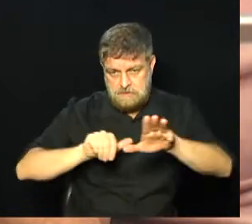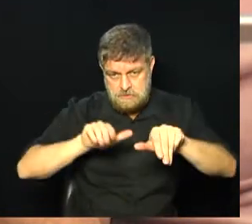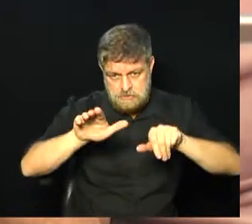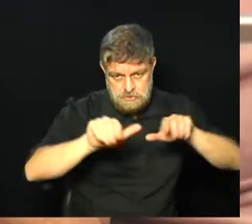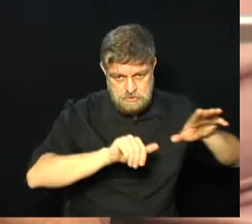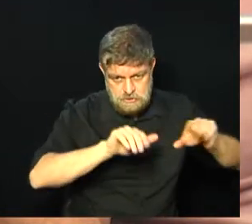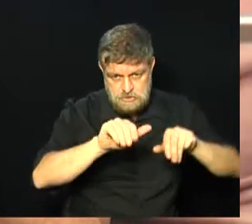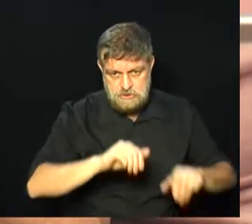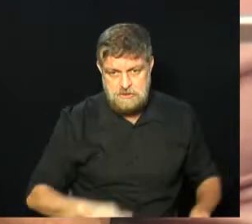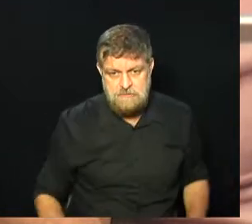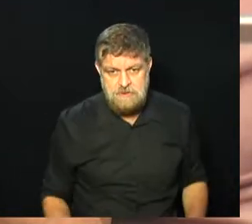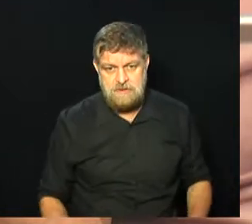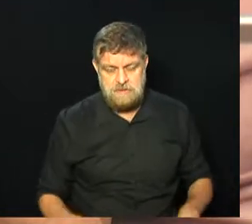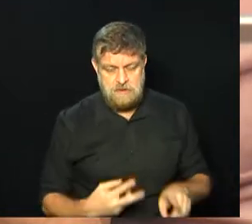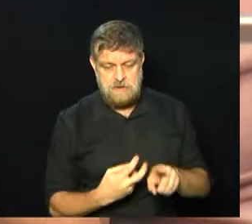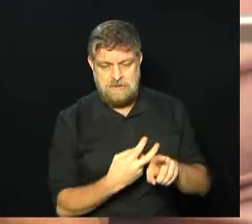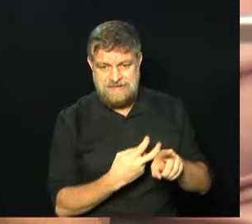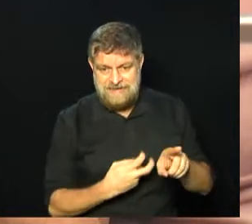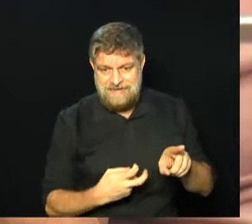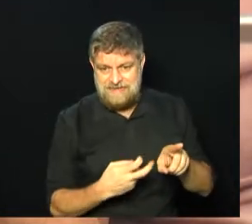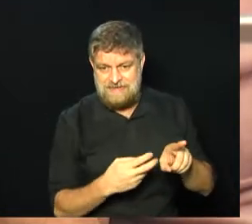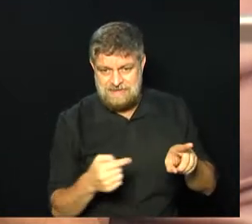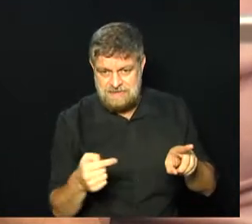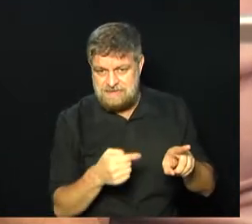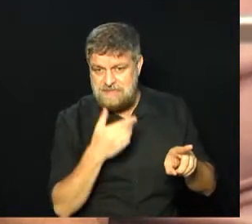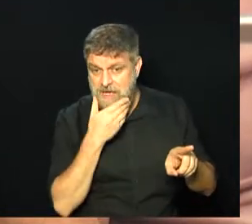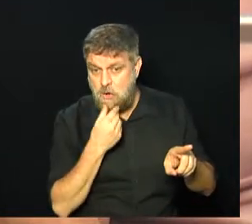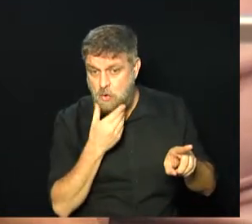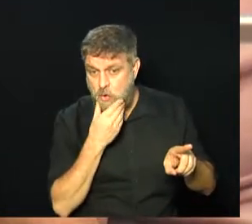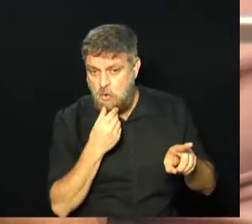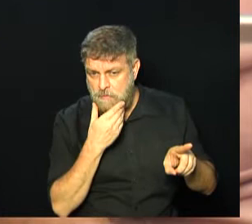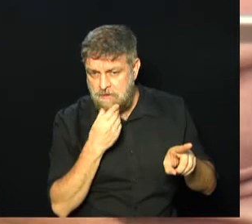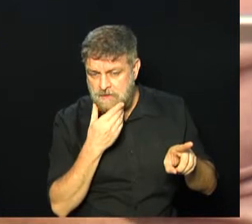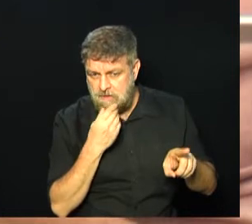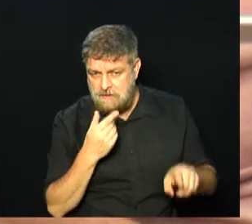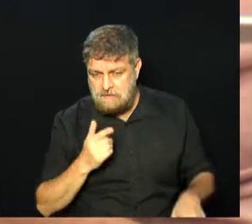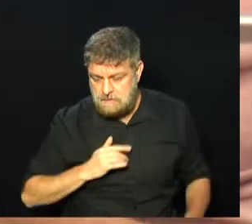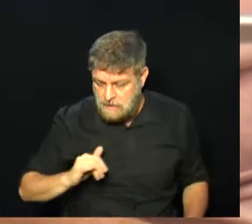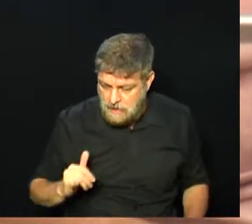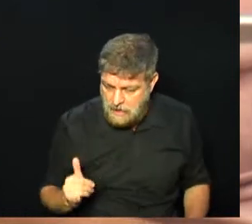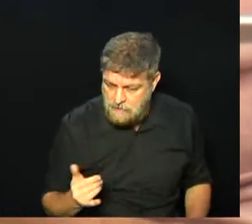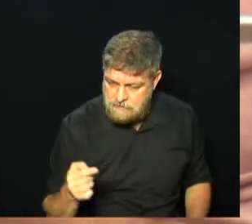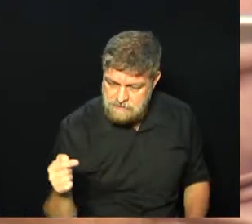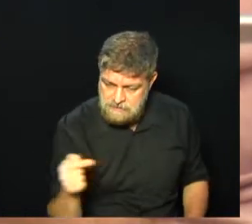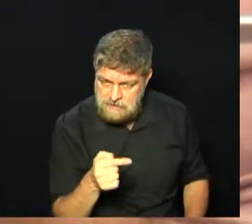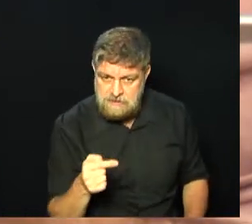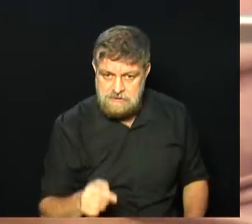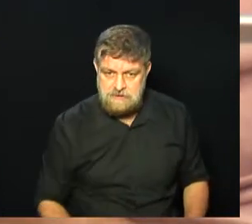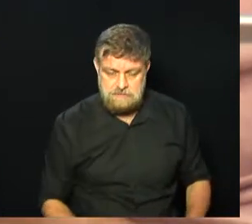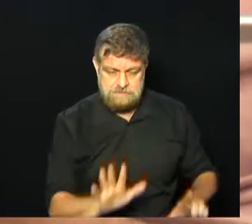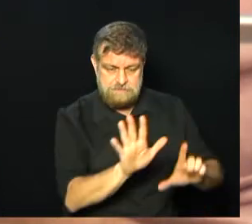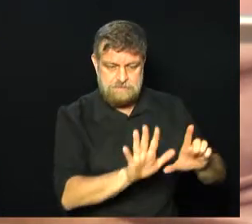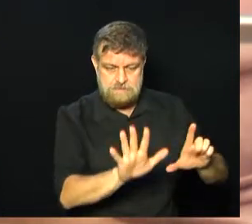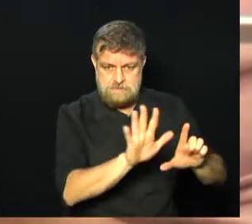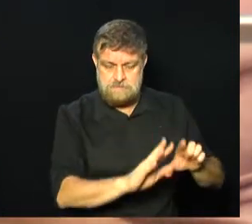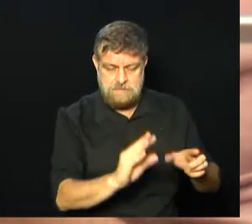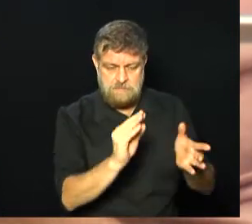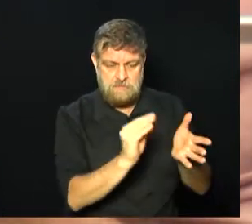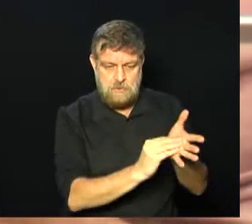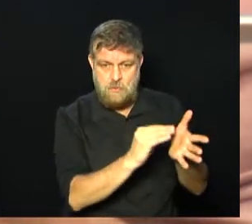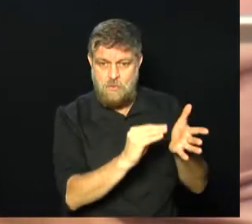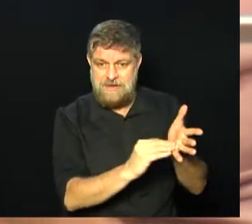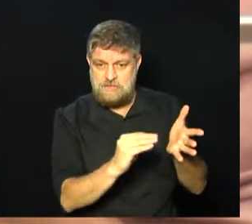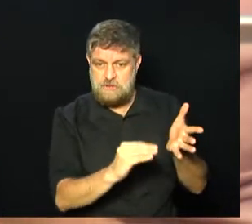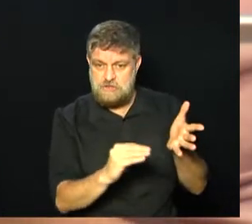caso do câncer de próstata dos homens, aproveitar essa plataforma com agendamento,